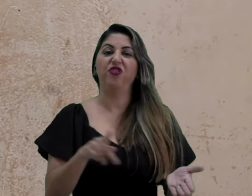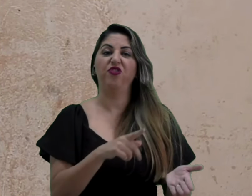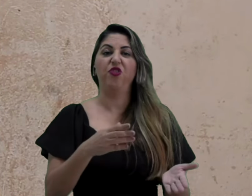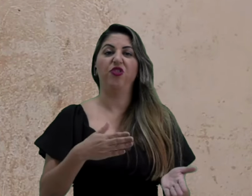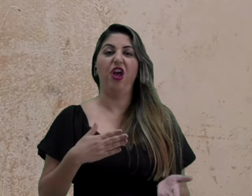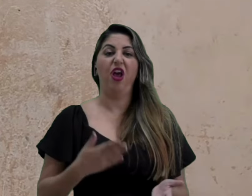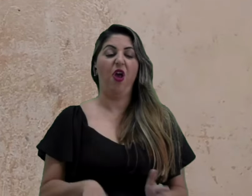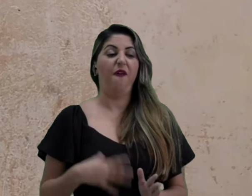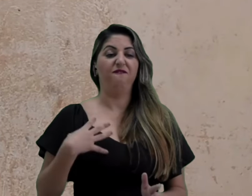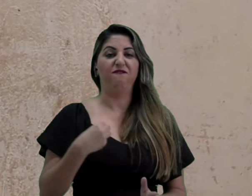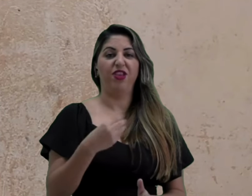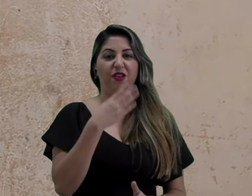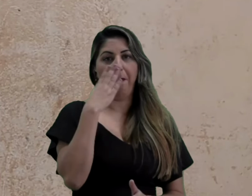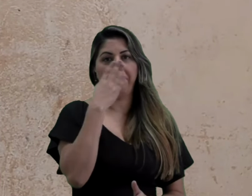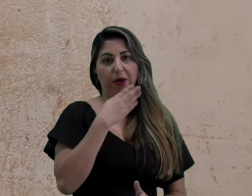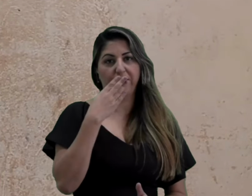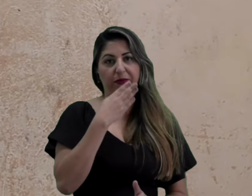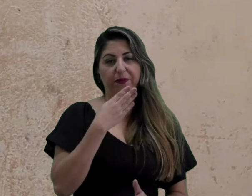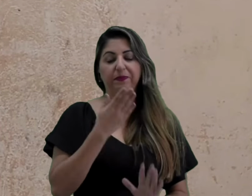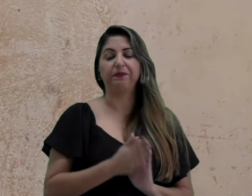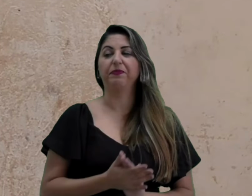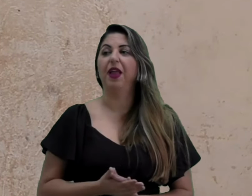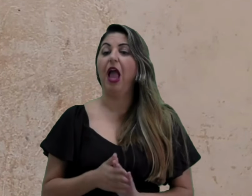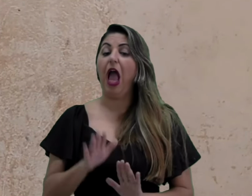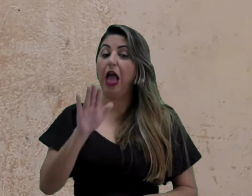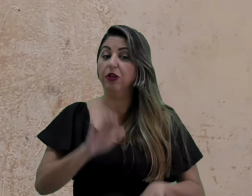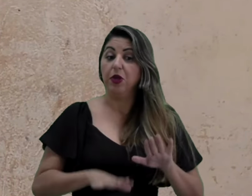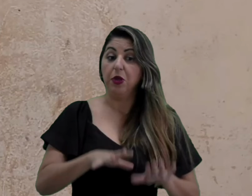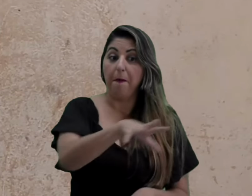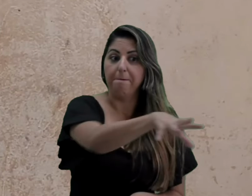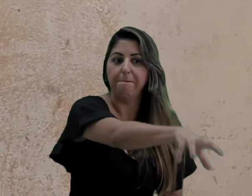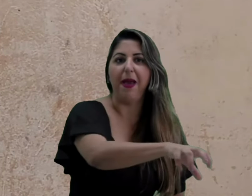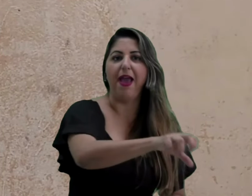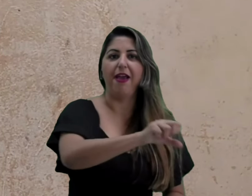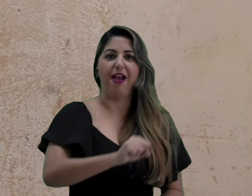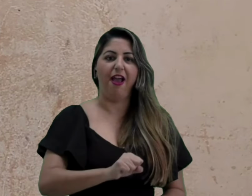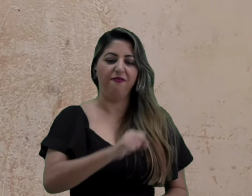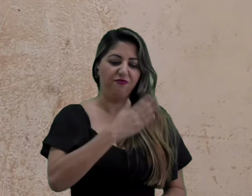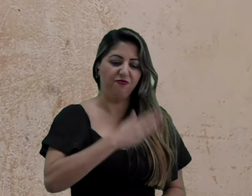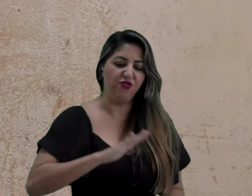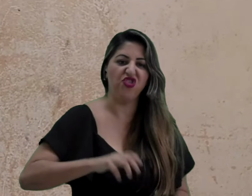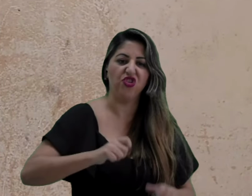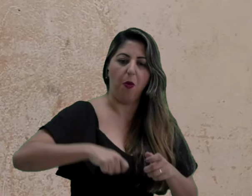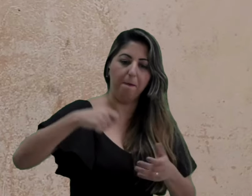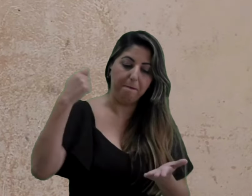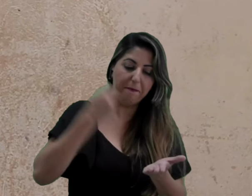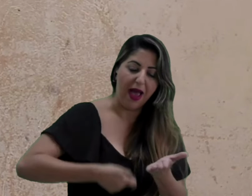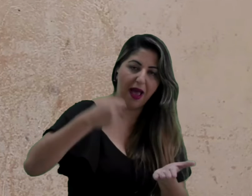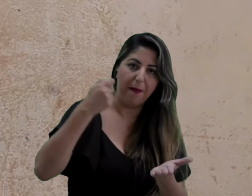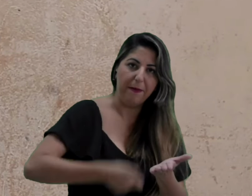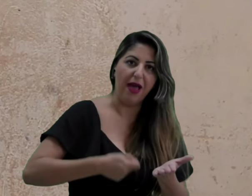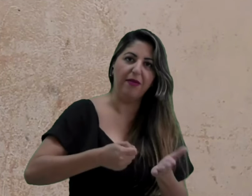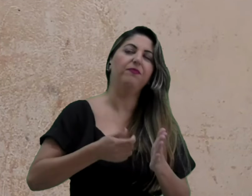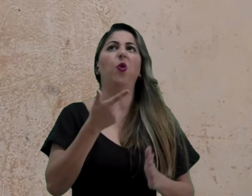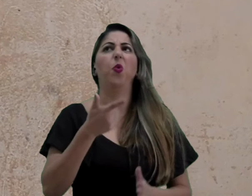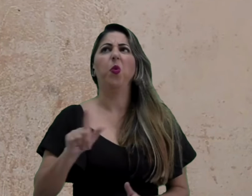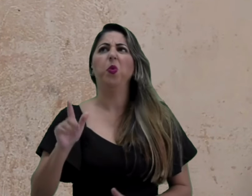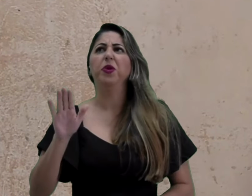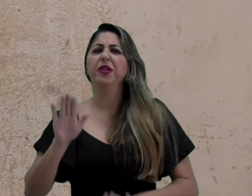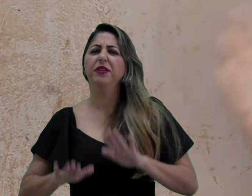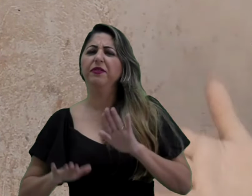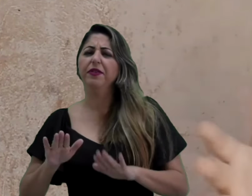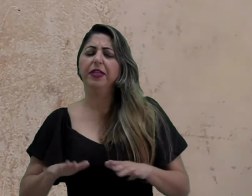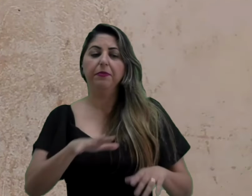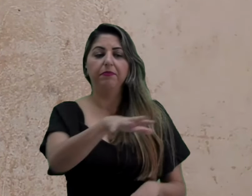em pegar esse menino e puxar-lhe as orelhas, meter-lhe um cascudo, dar-lhe a palmatória. Outras vezes penso